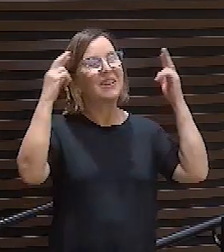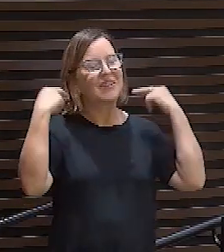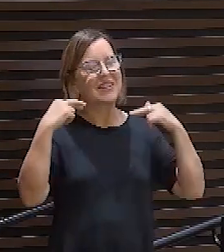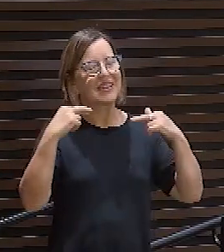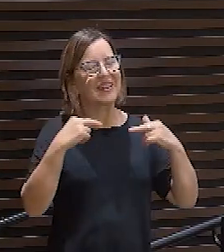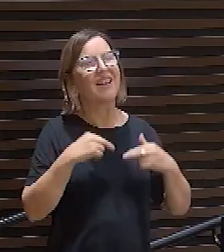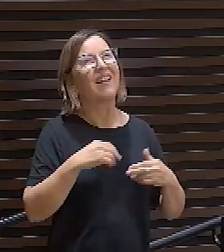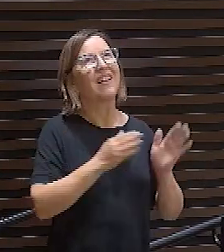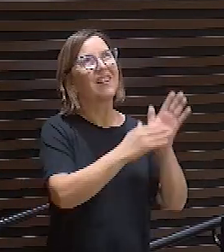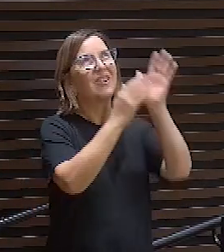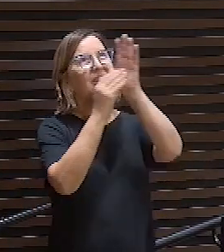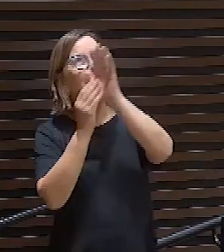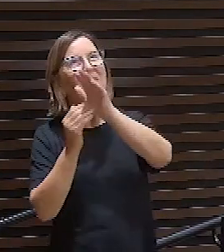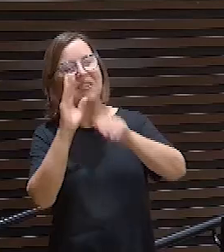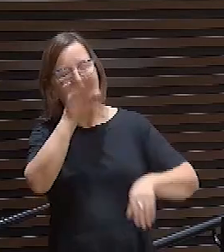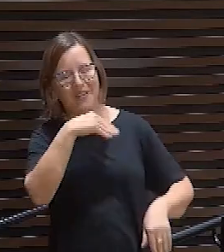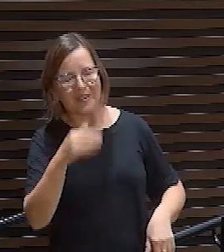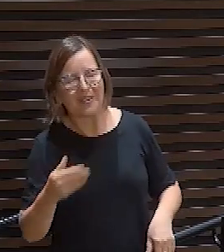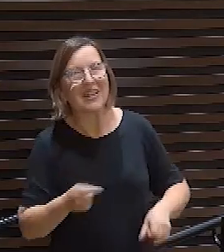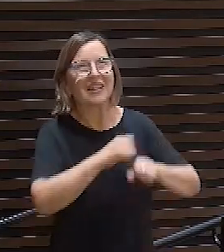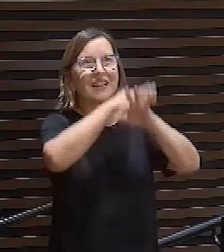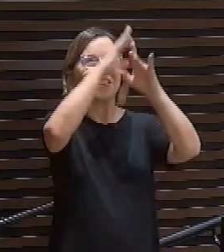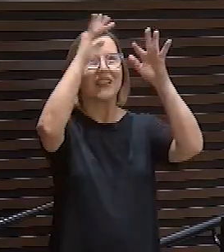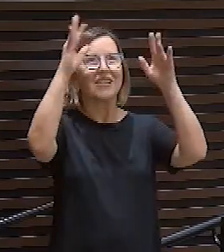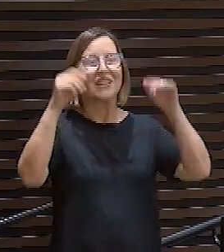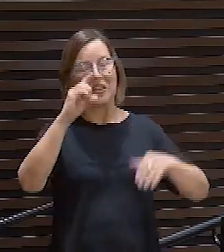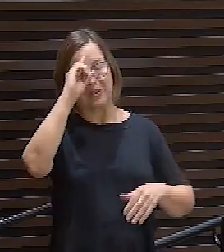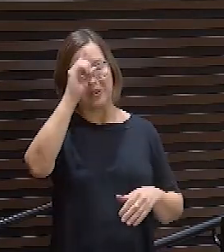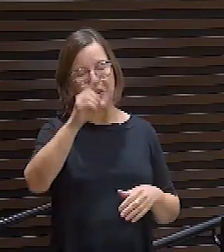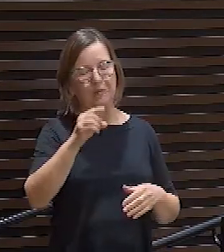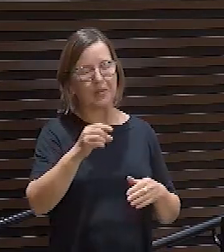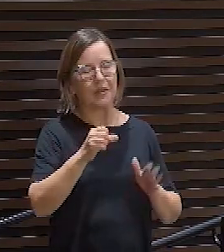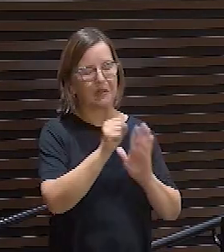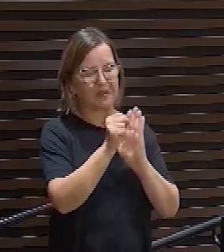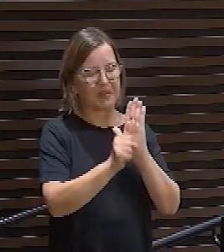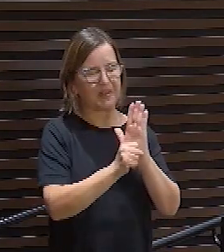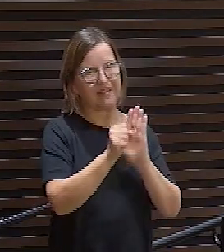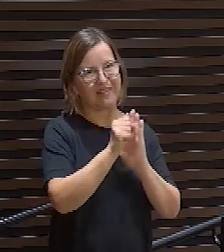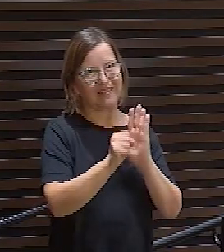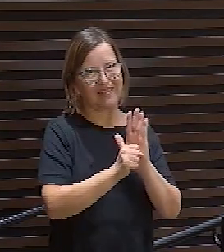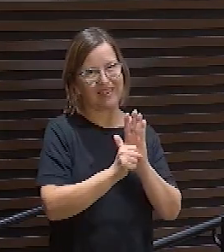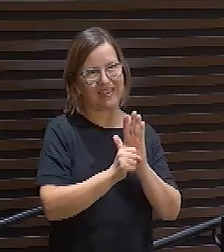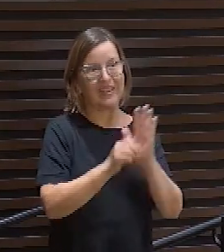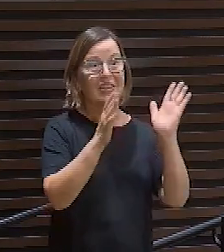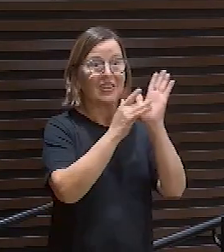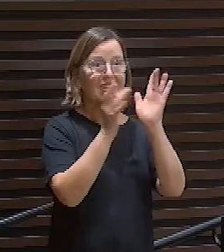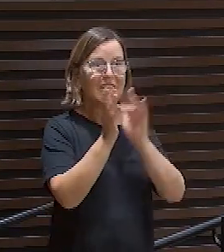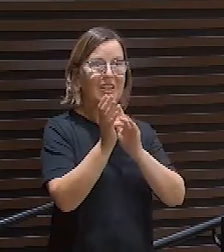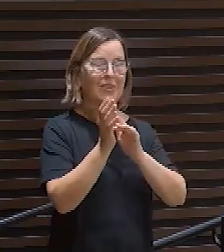honra, e glória, e domínio pelos séculos dos séculos. É tudo dele, para ele, ele vai redimir todas as coisas.